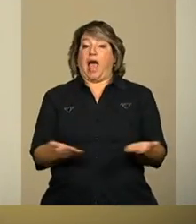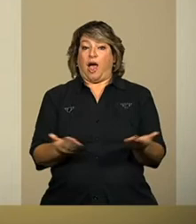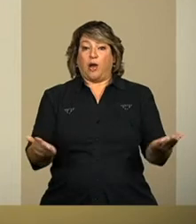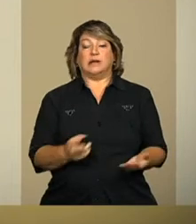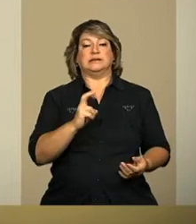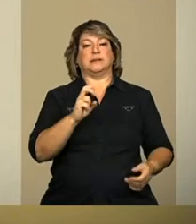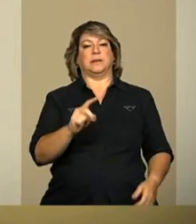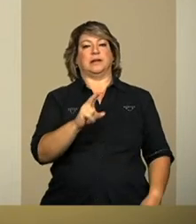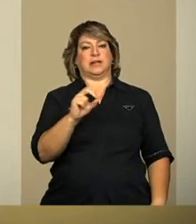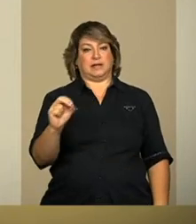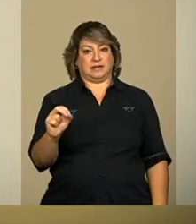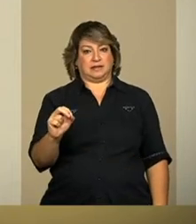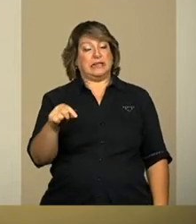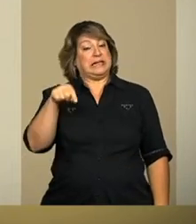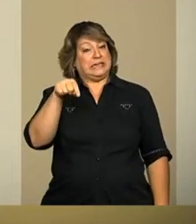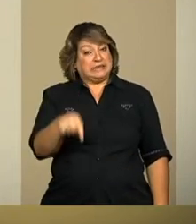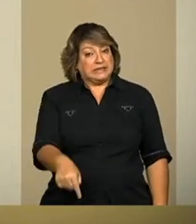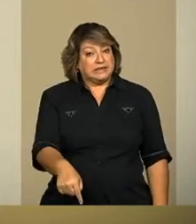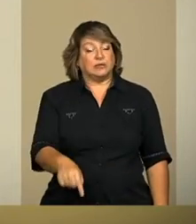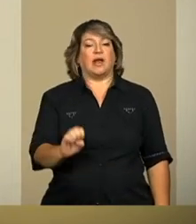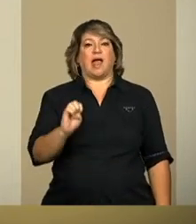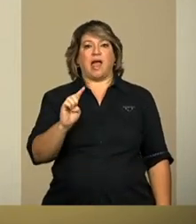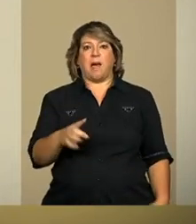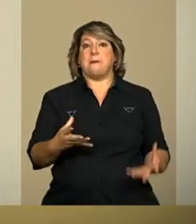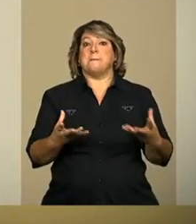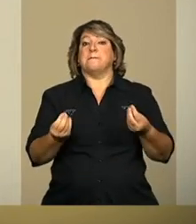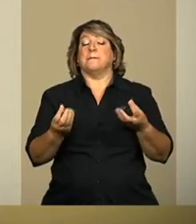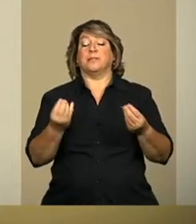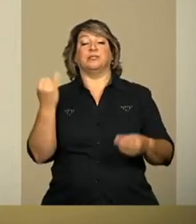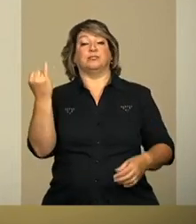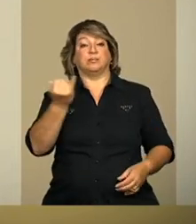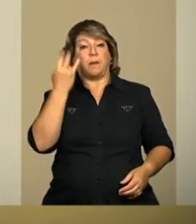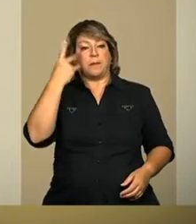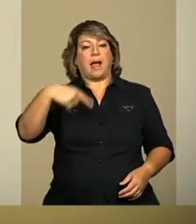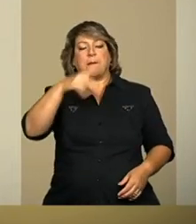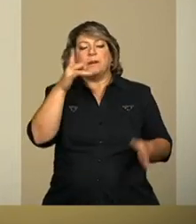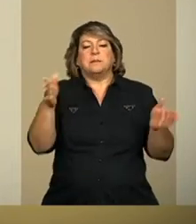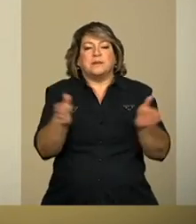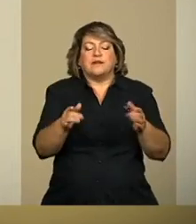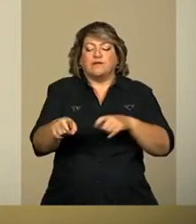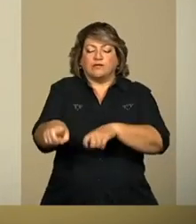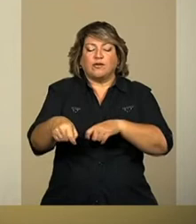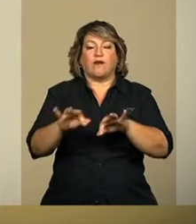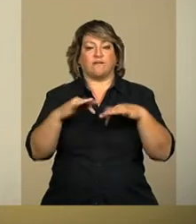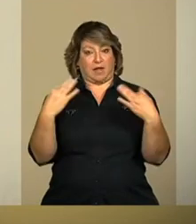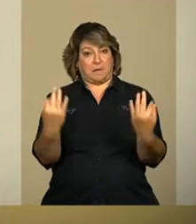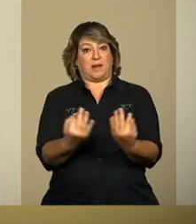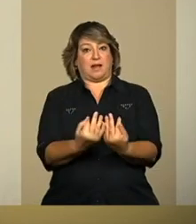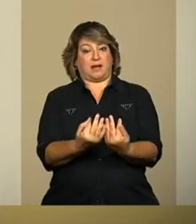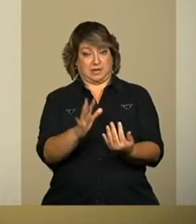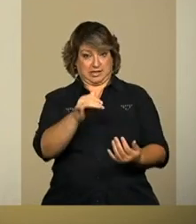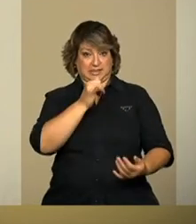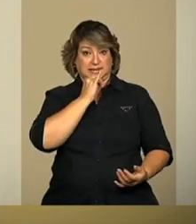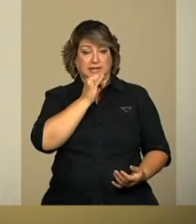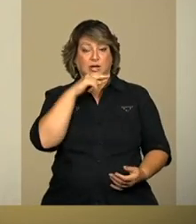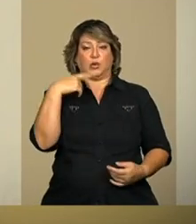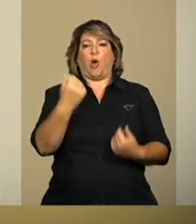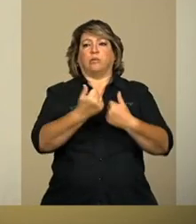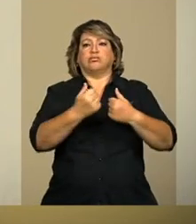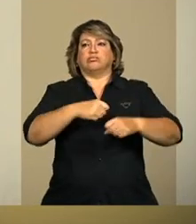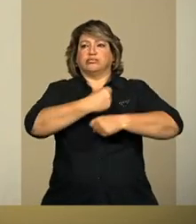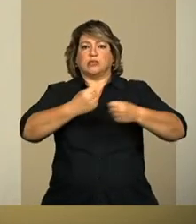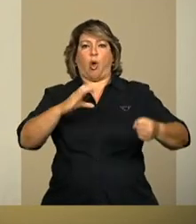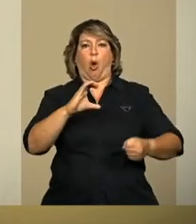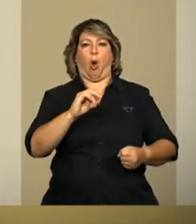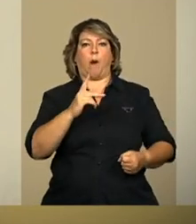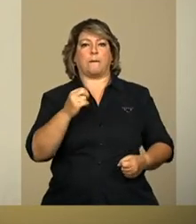R 5.500 E isso Luciano é muito importante para o pequeno agricultor familiar já no caso das cooperativas de